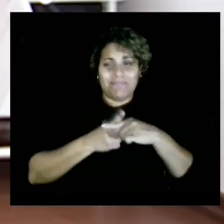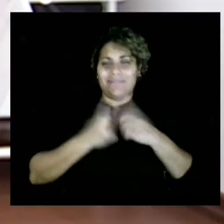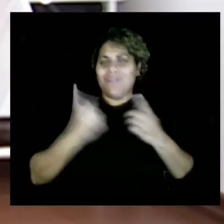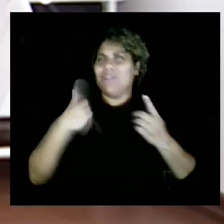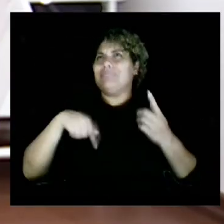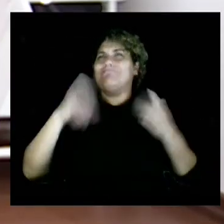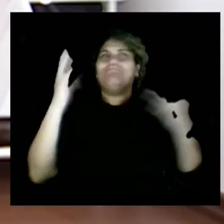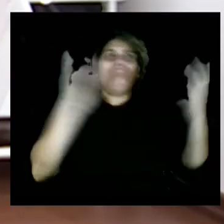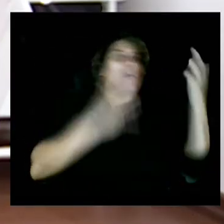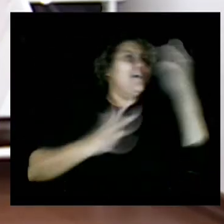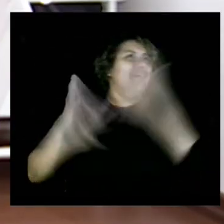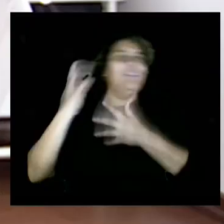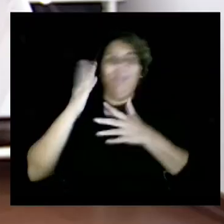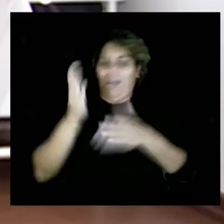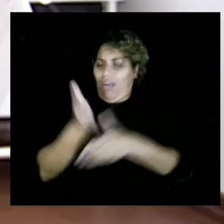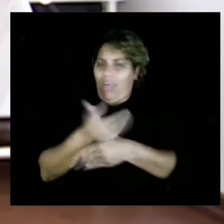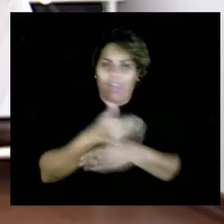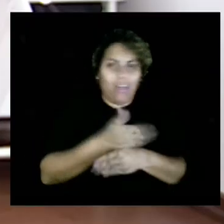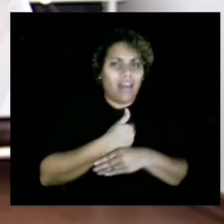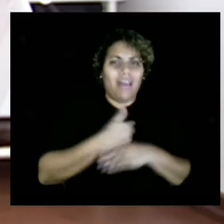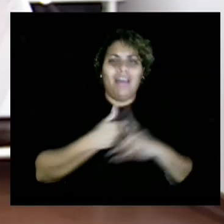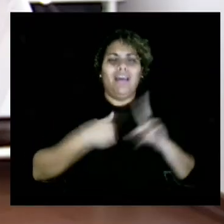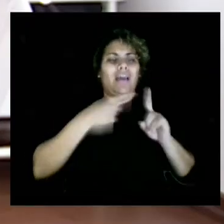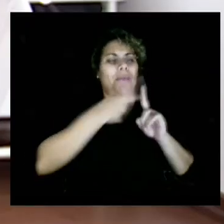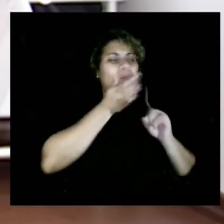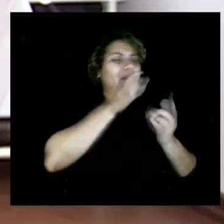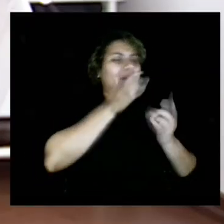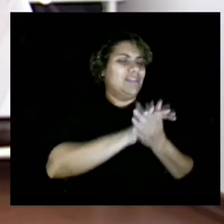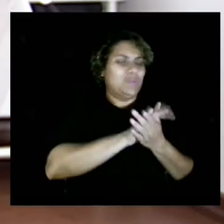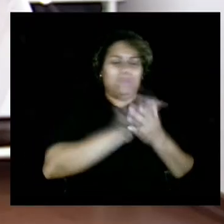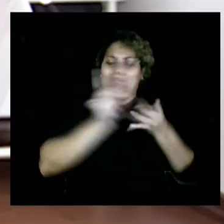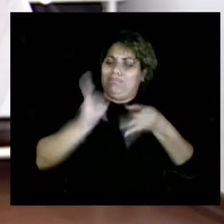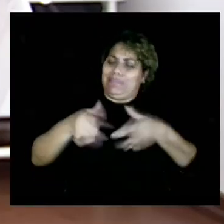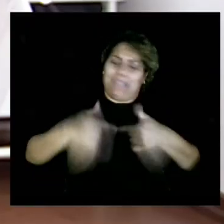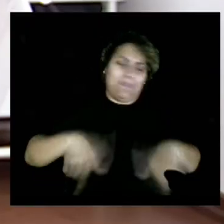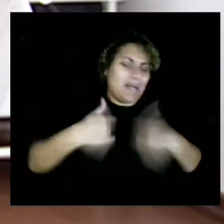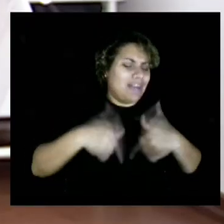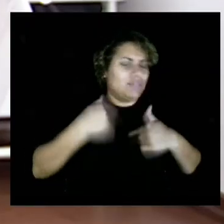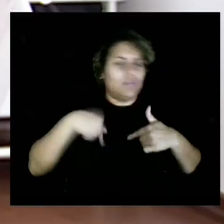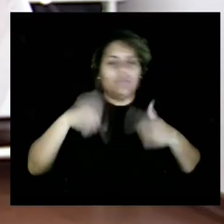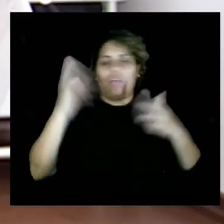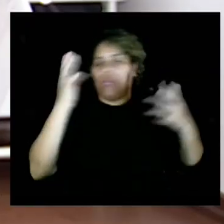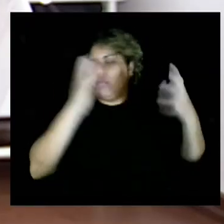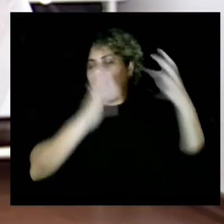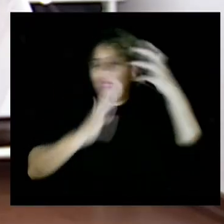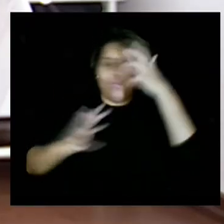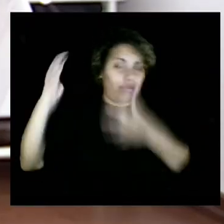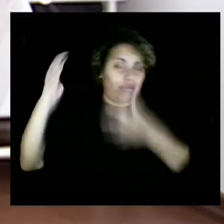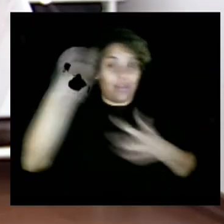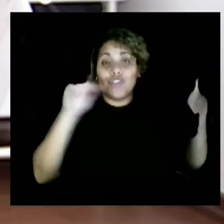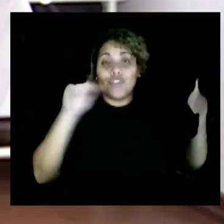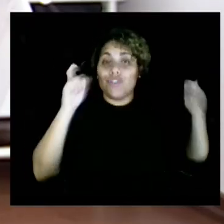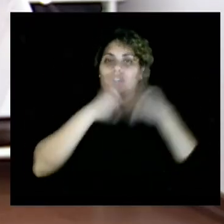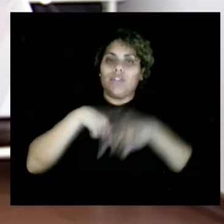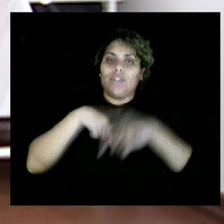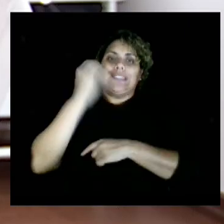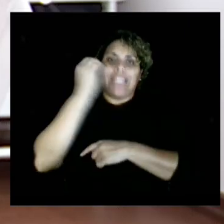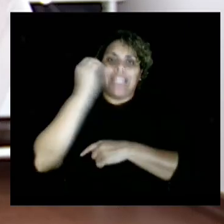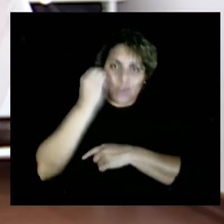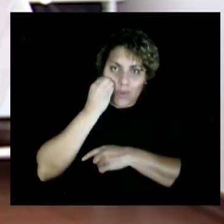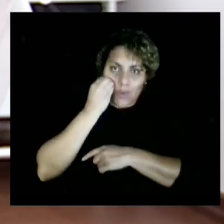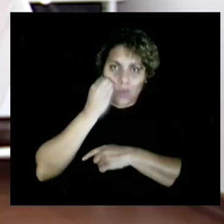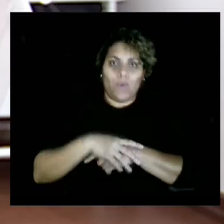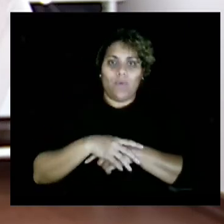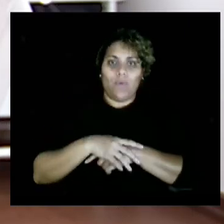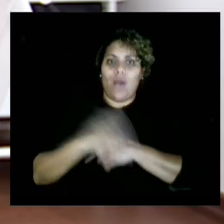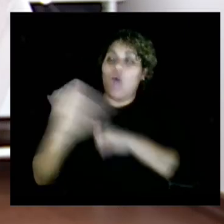Meu ex-marido também saiu do emprego e a gente ficou muito perdido. A gente conseguiu, tentou uma ajuda do governo